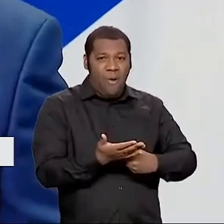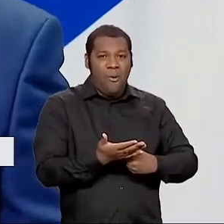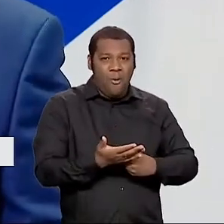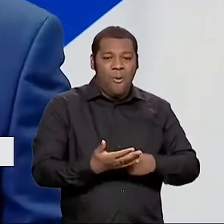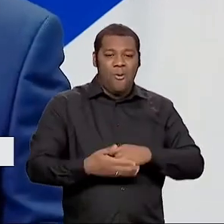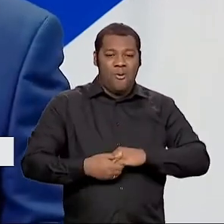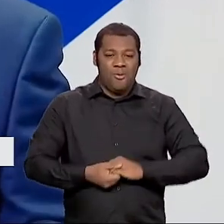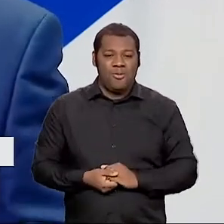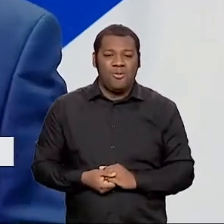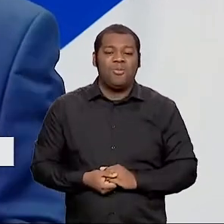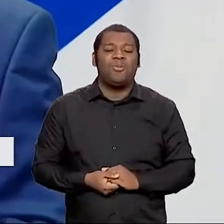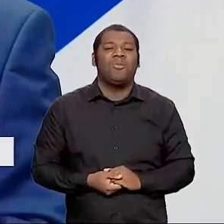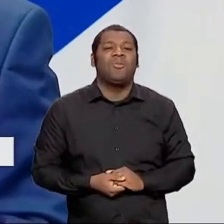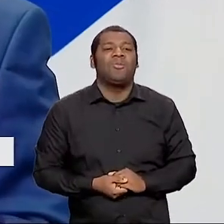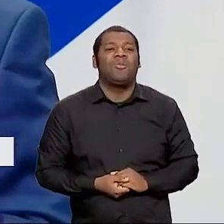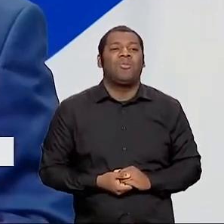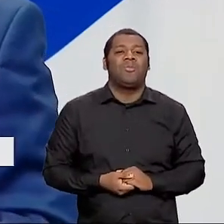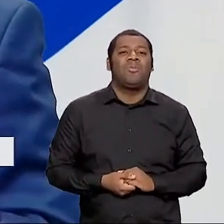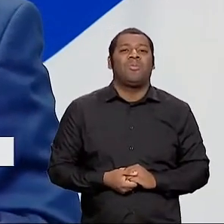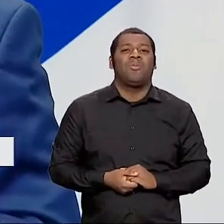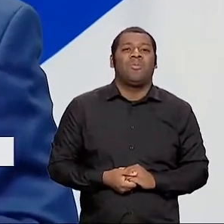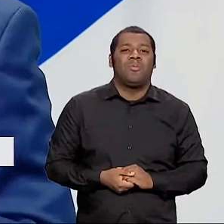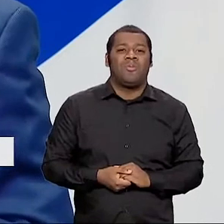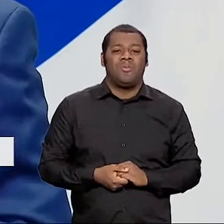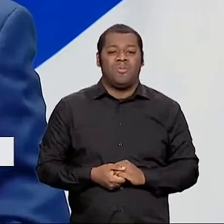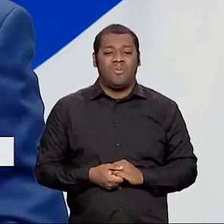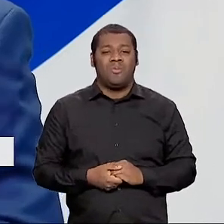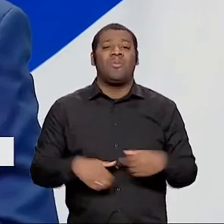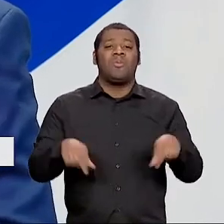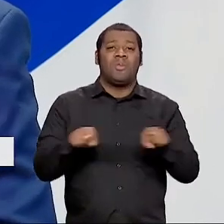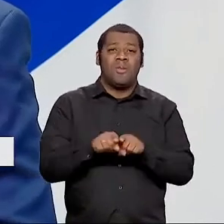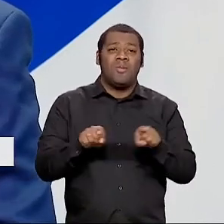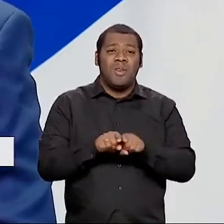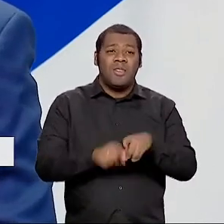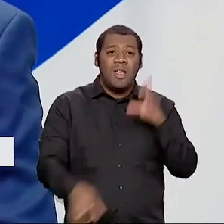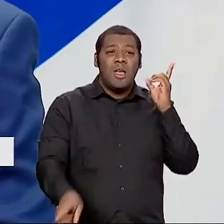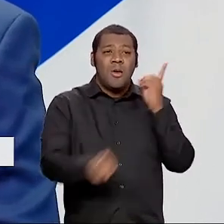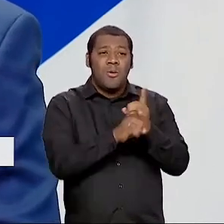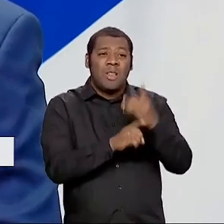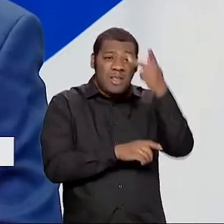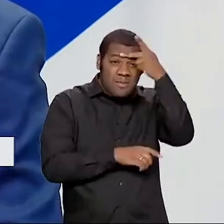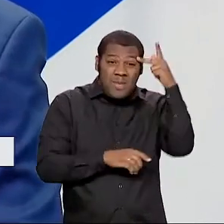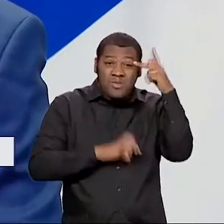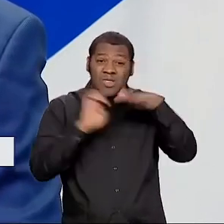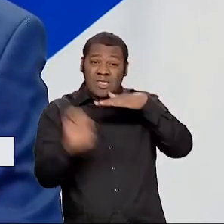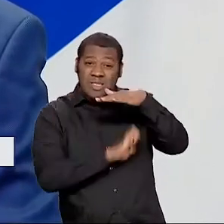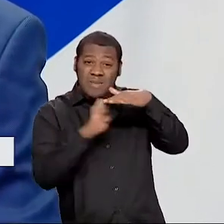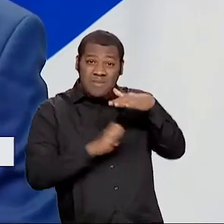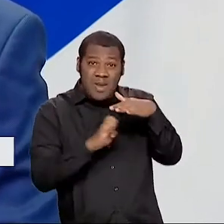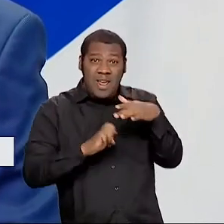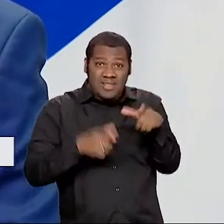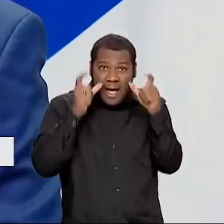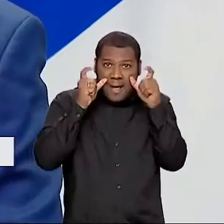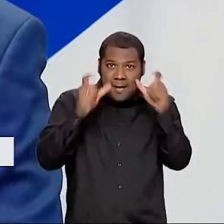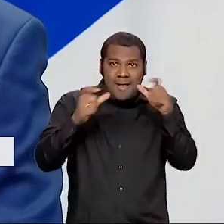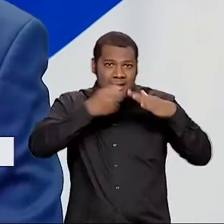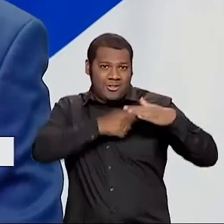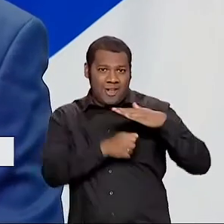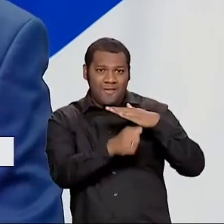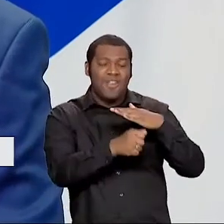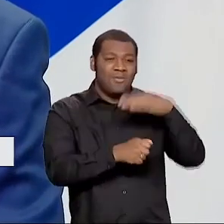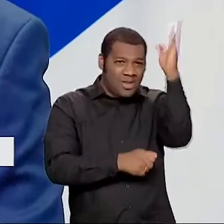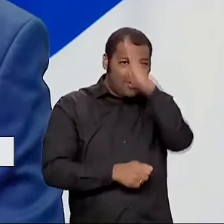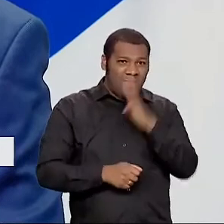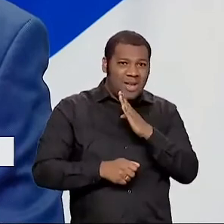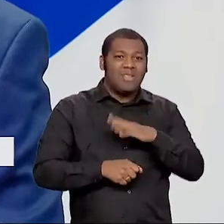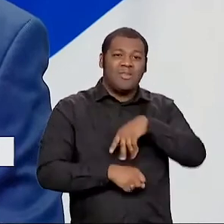CELAC. Bem, fora disso, nós tivemos encontros com empresários que tinham interesse de investir no Brasil, aqui na